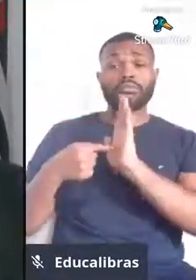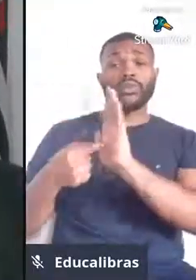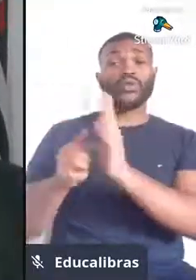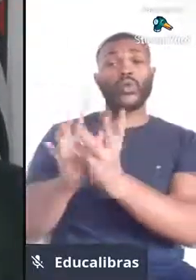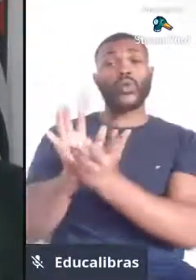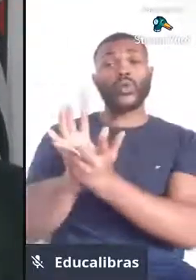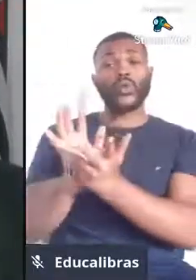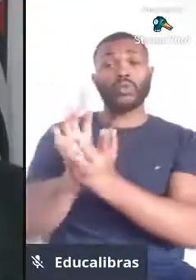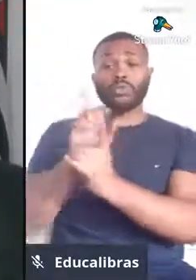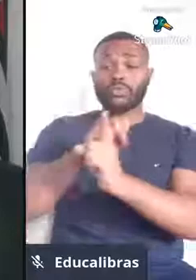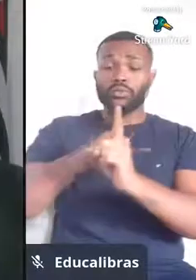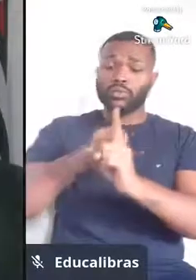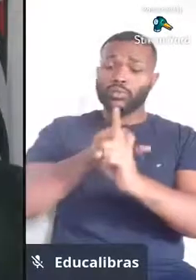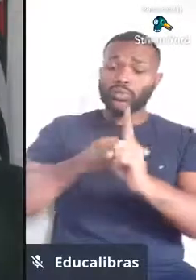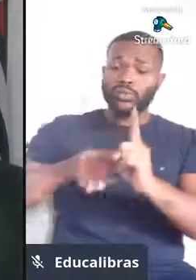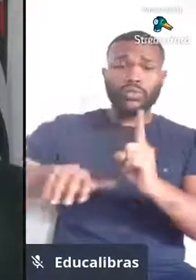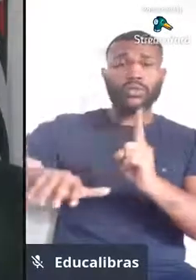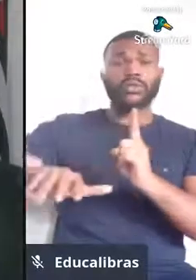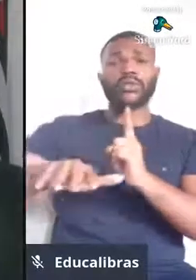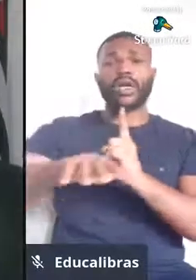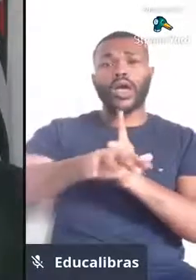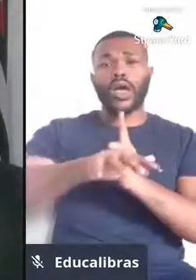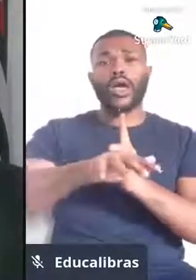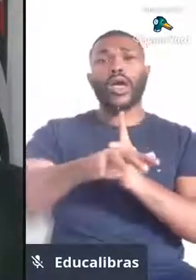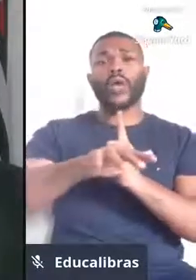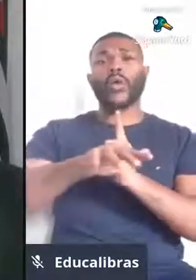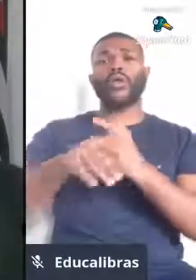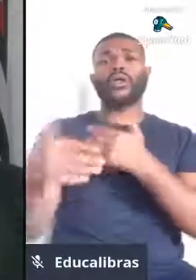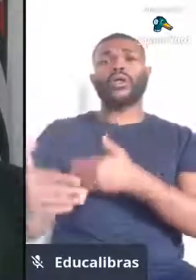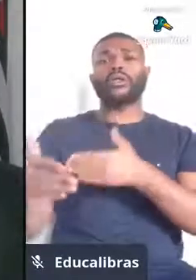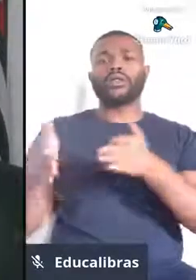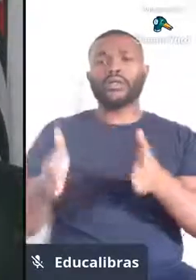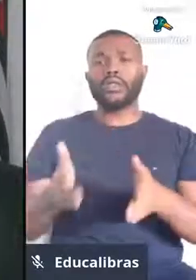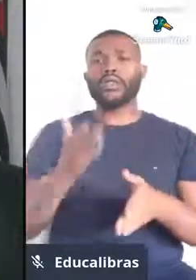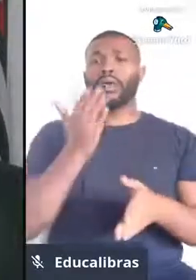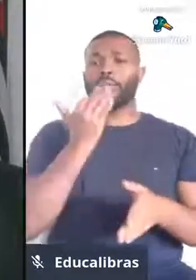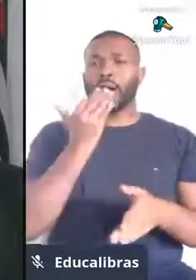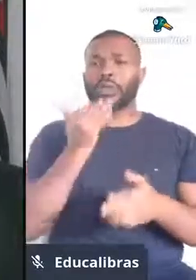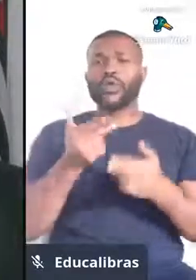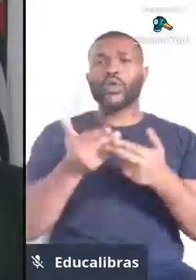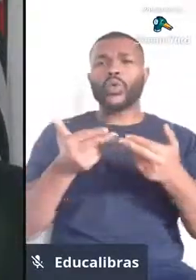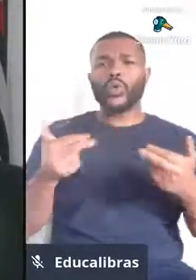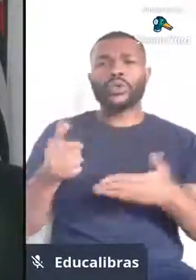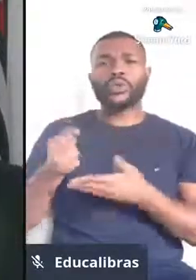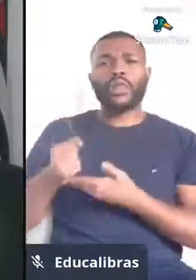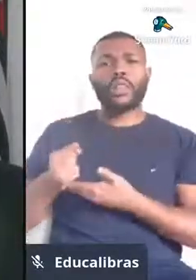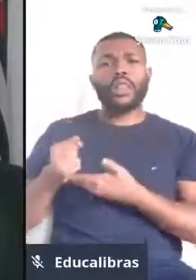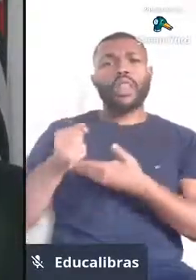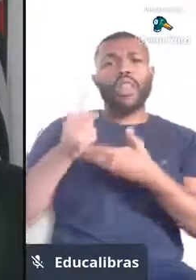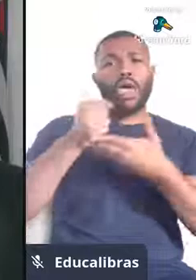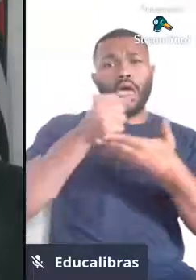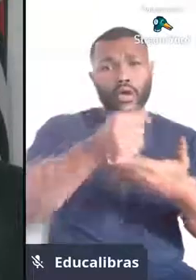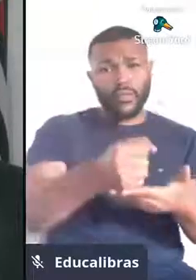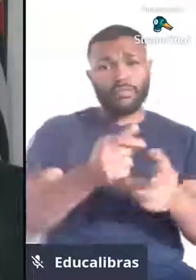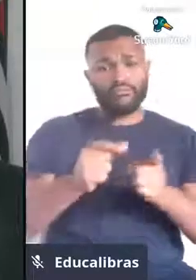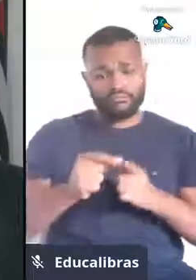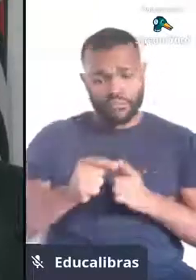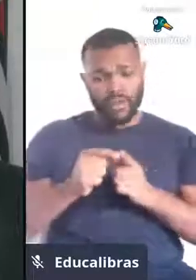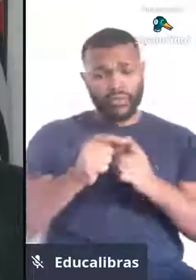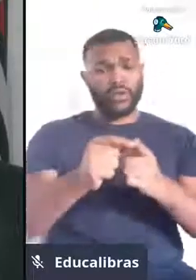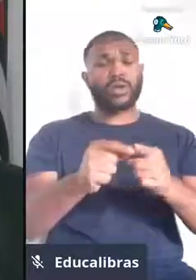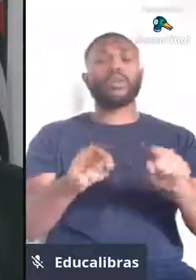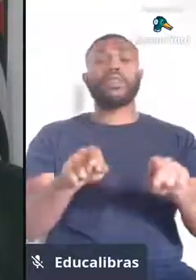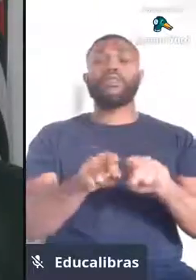social, para que, né, as cestas básicas e insumos sejam levados para eles, mas também estamos com algumas